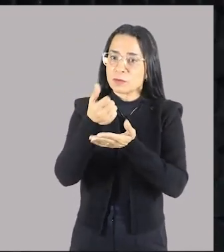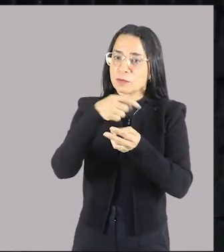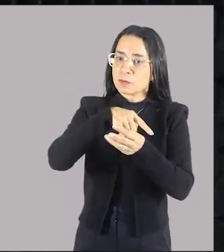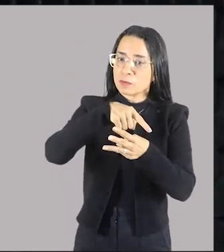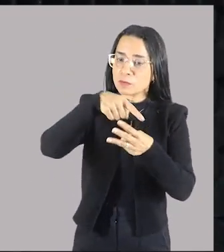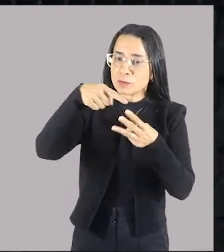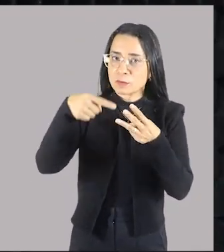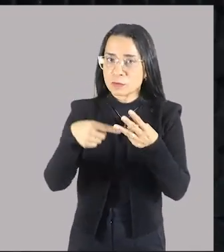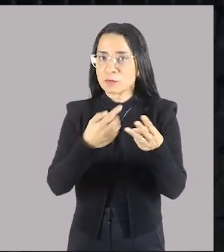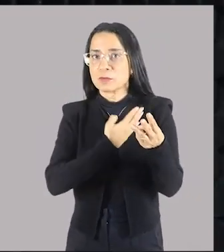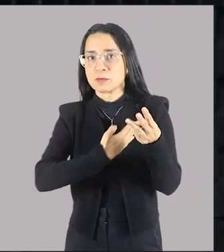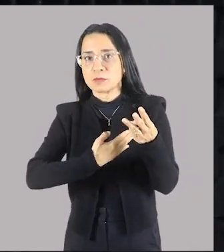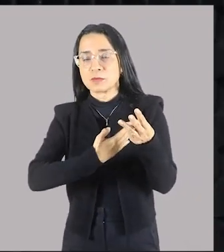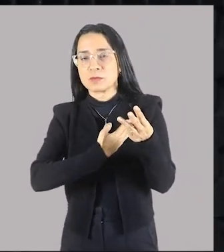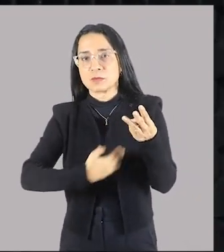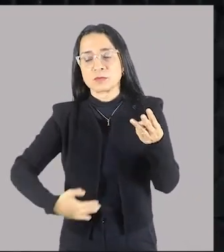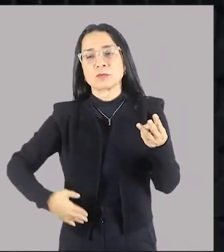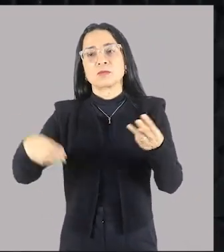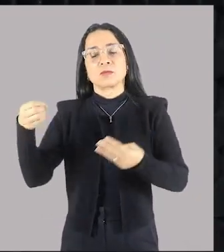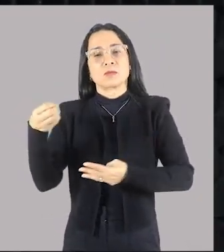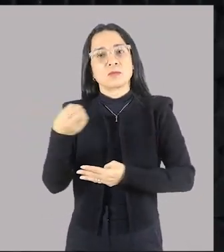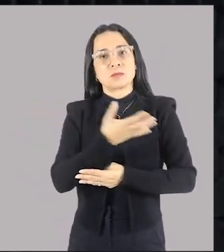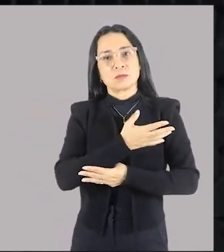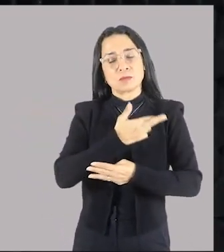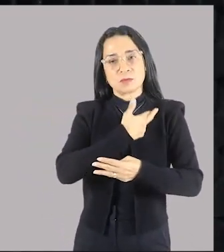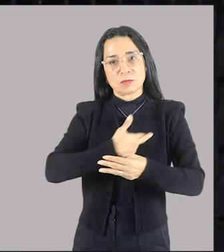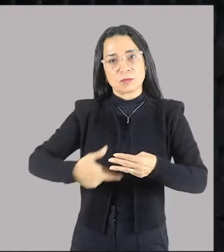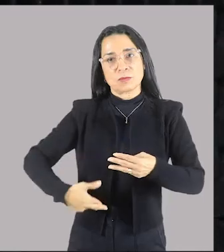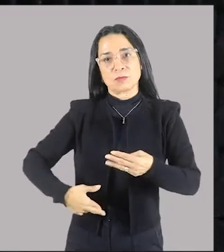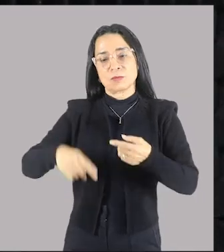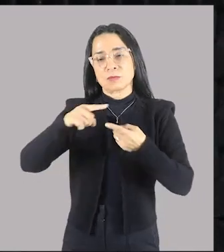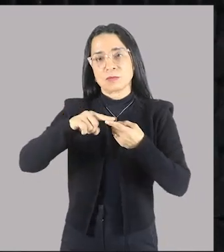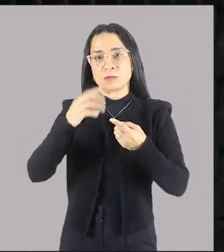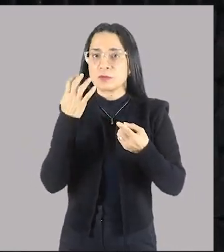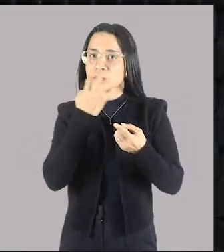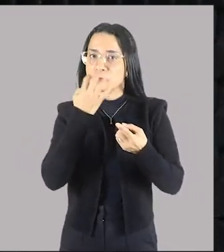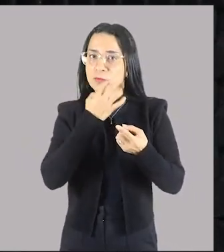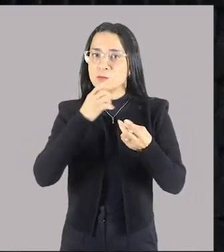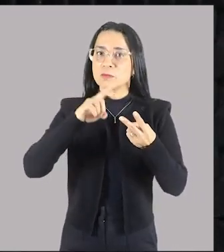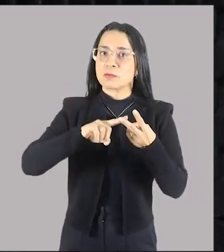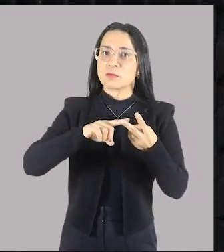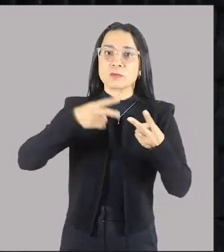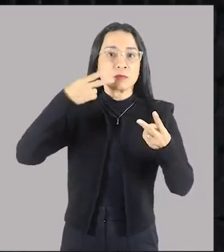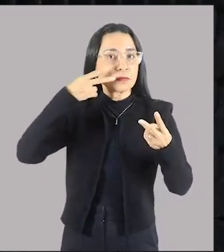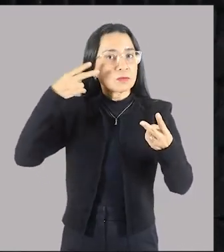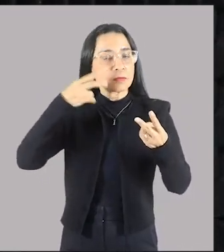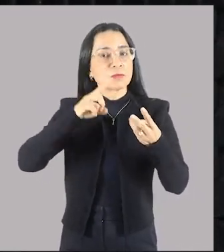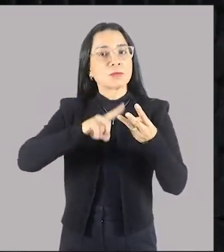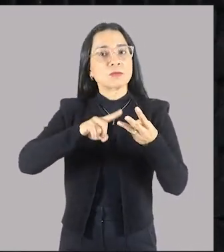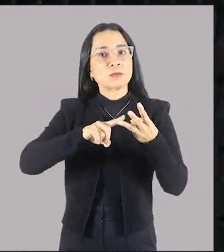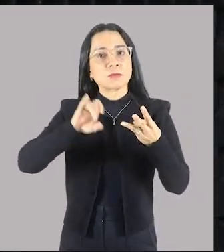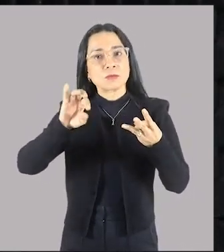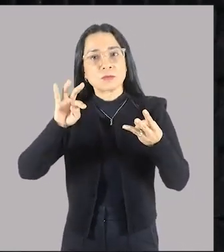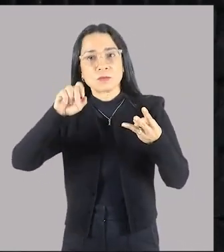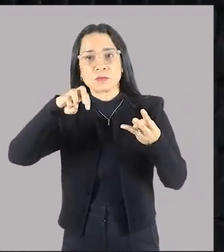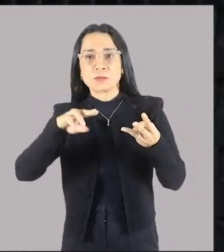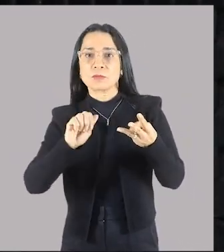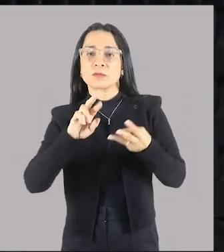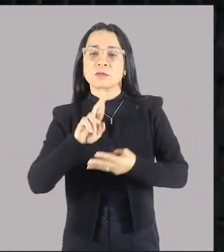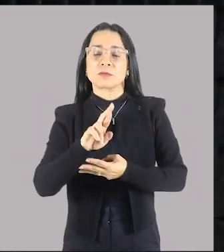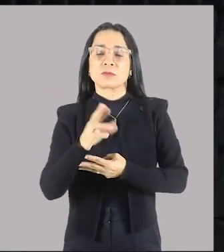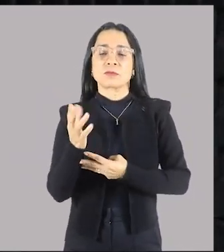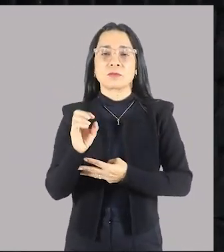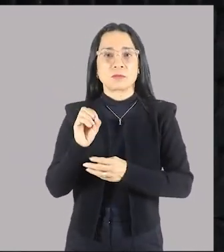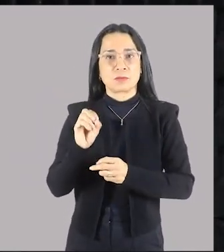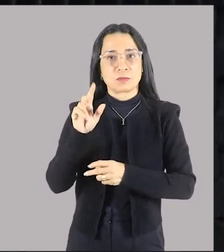governos dessa nova república. O governo Sarney, o governo Collor e o governo Itamar Franco.